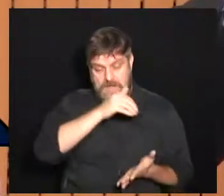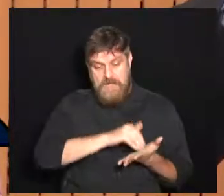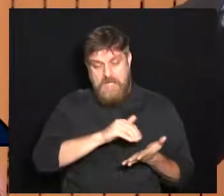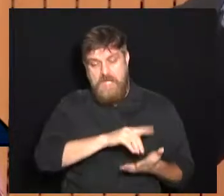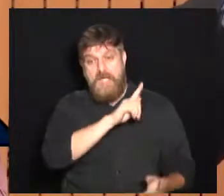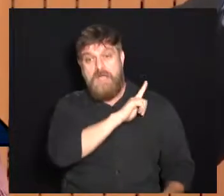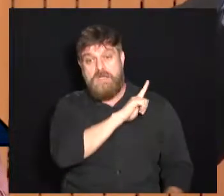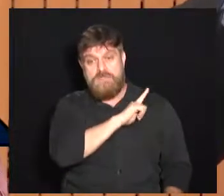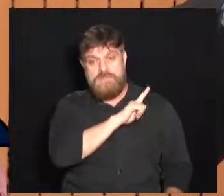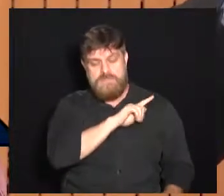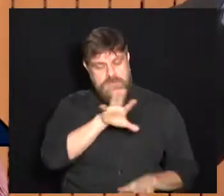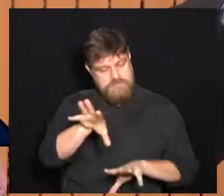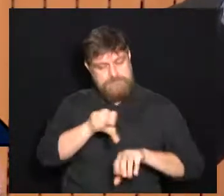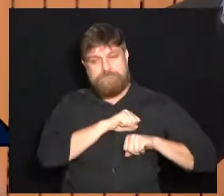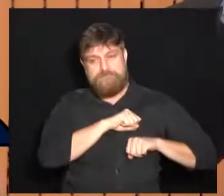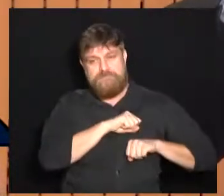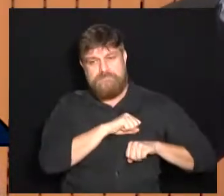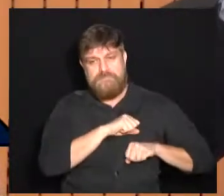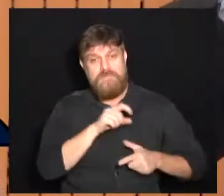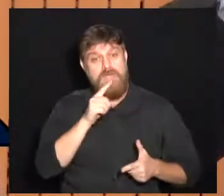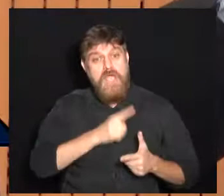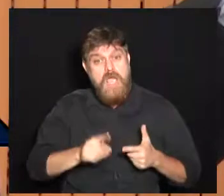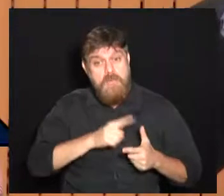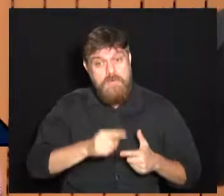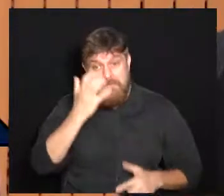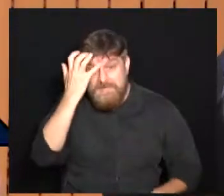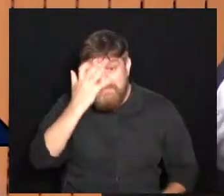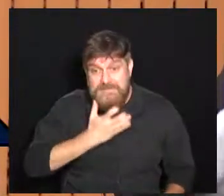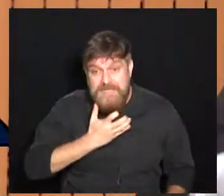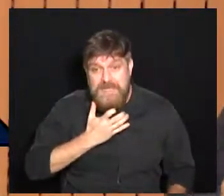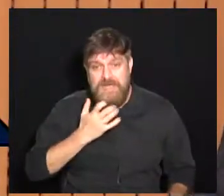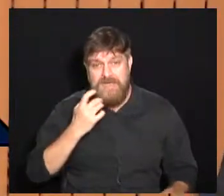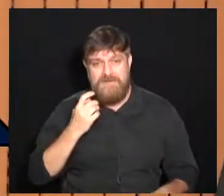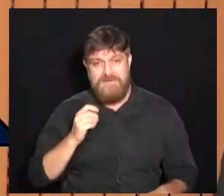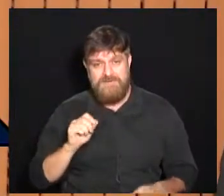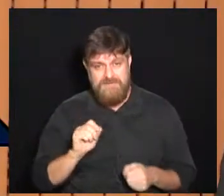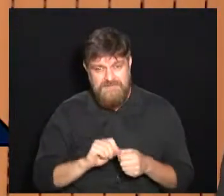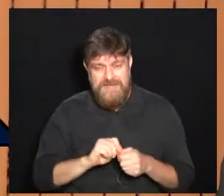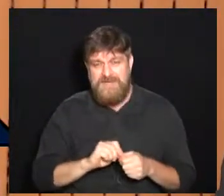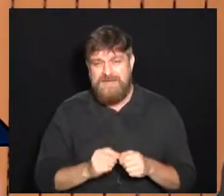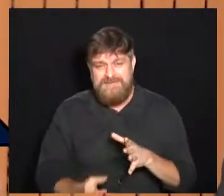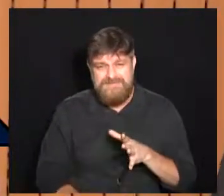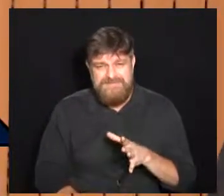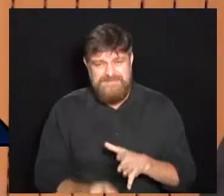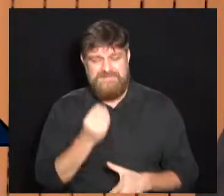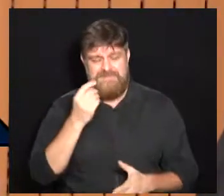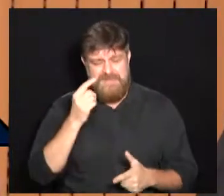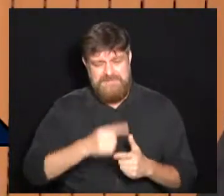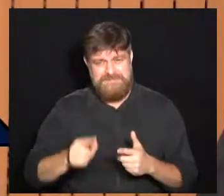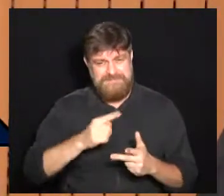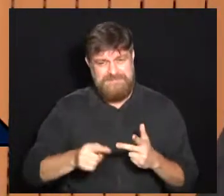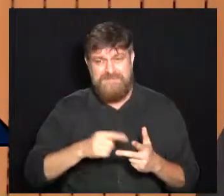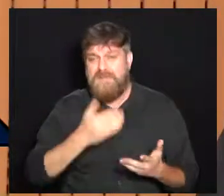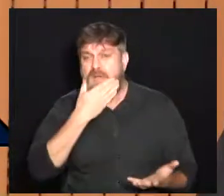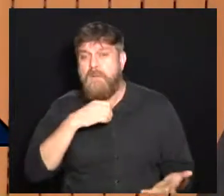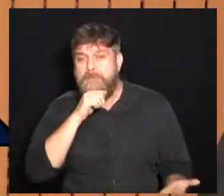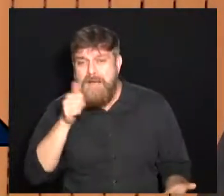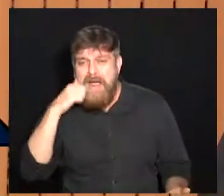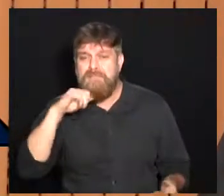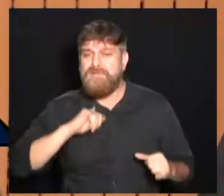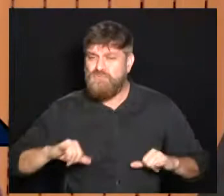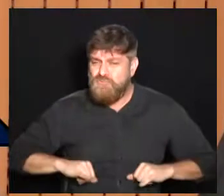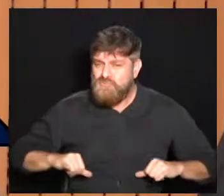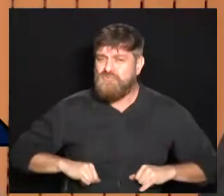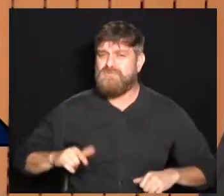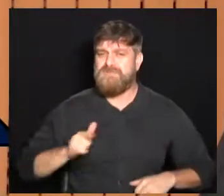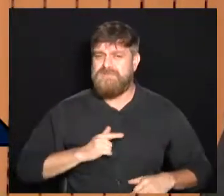pela administração pública. É um problema muito grave, que traz consequências graves para o conjunto dos pais, os relatos aqui